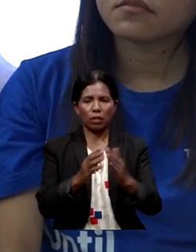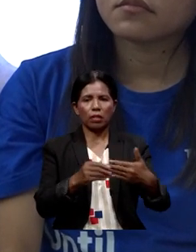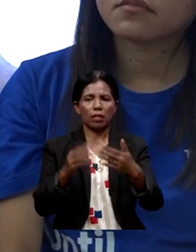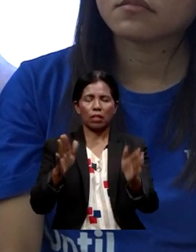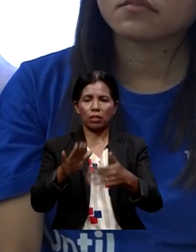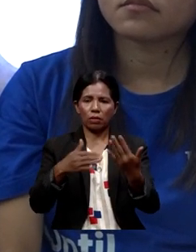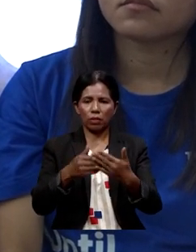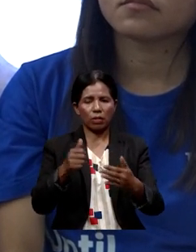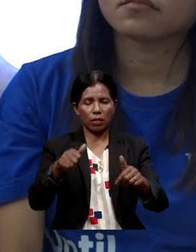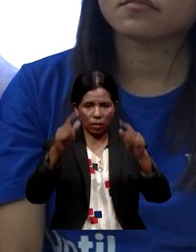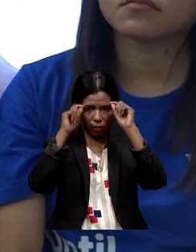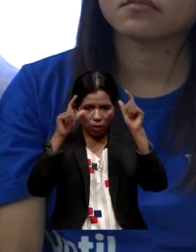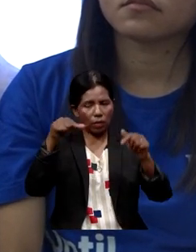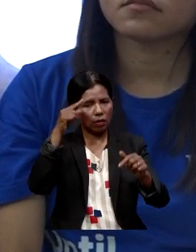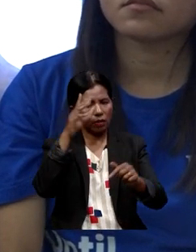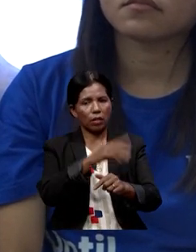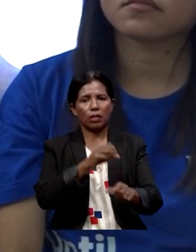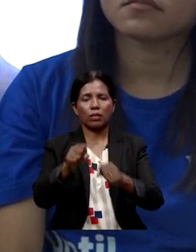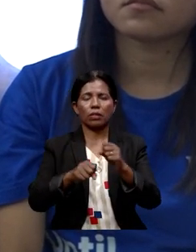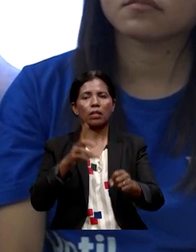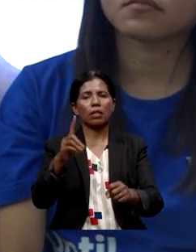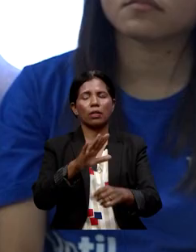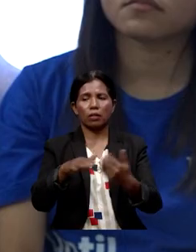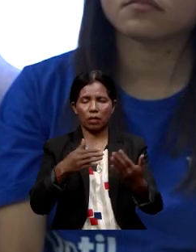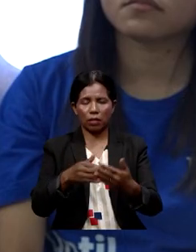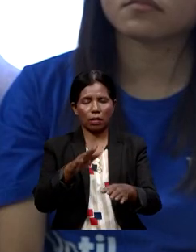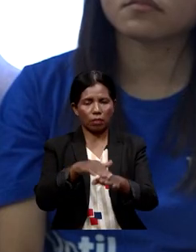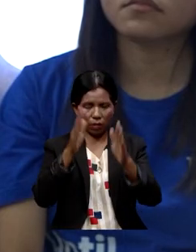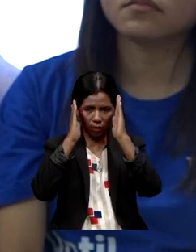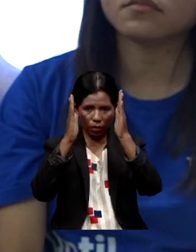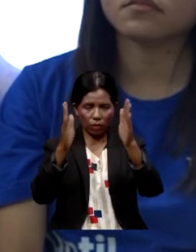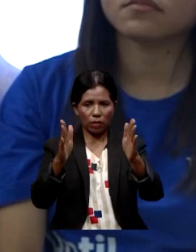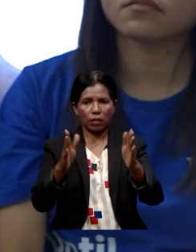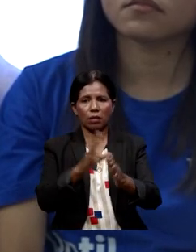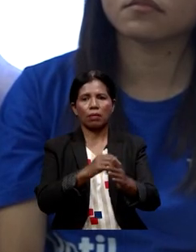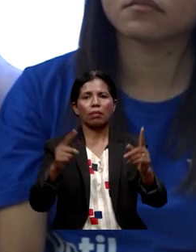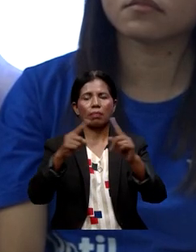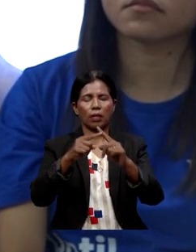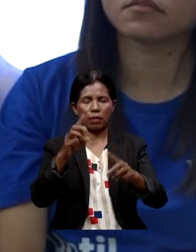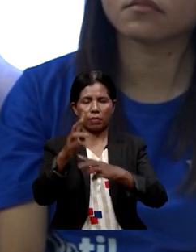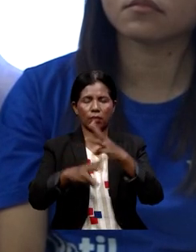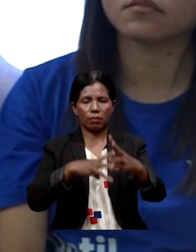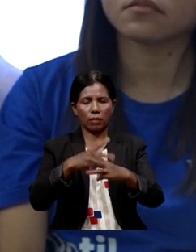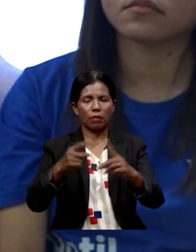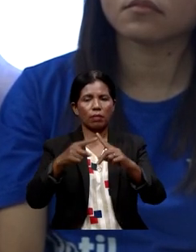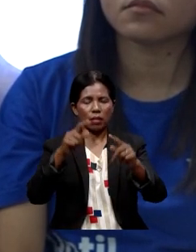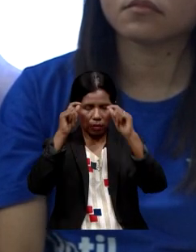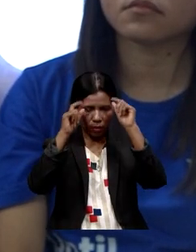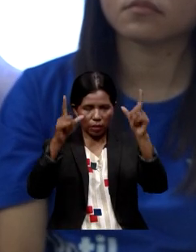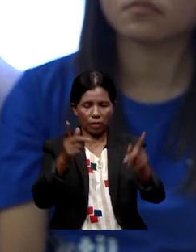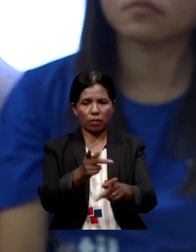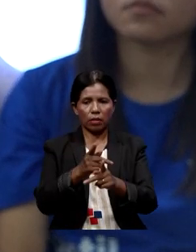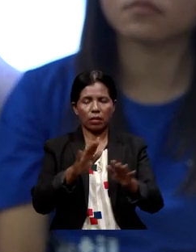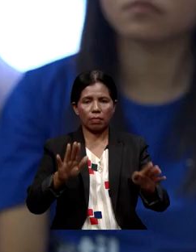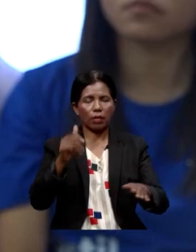Timor-Leste, governo, doador, da sociedade civil, a tubolo atenção imediata para o mundo no Timor-Leste, o de proteger o barrio